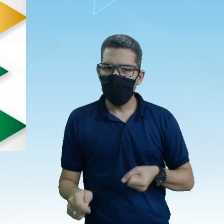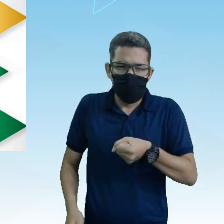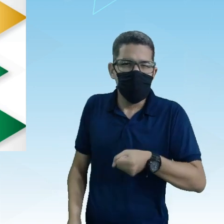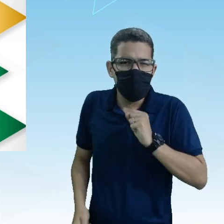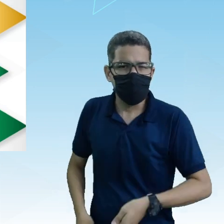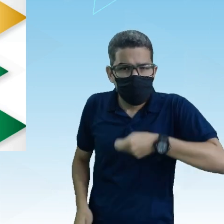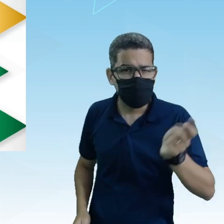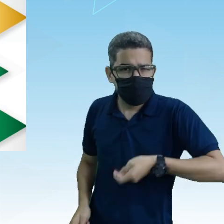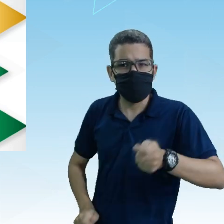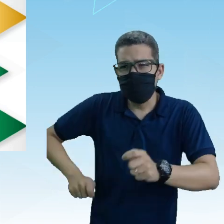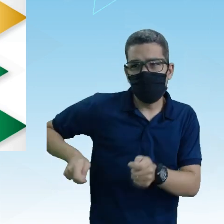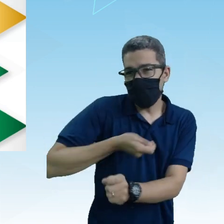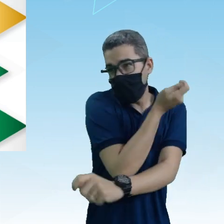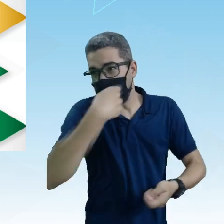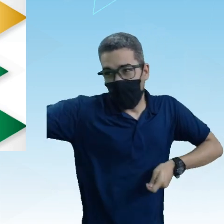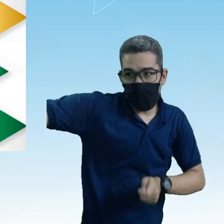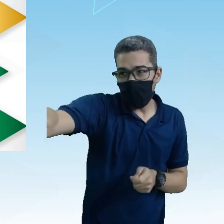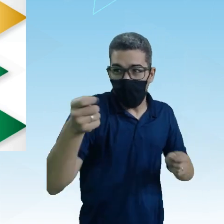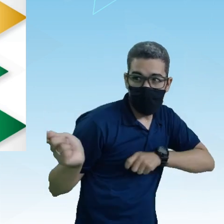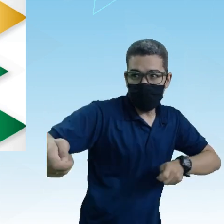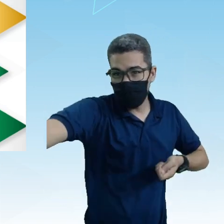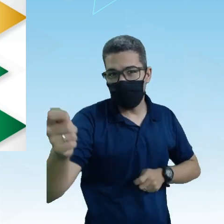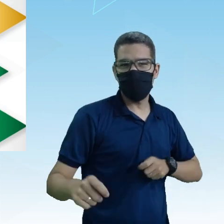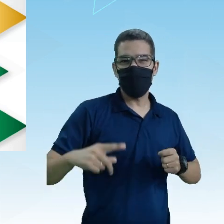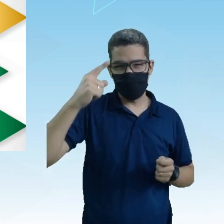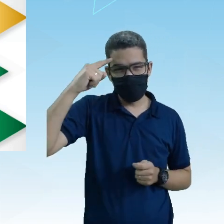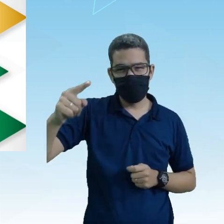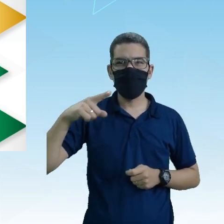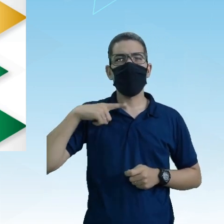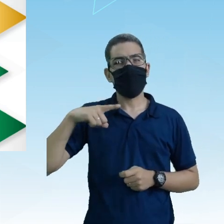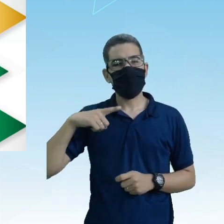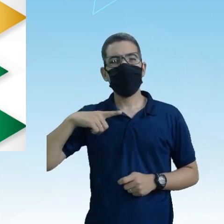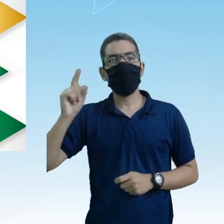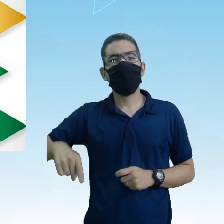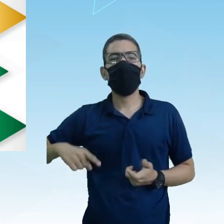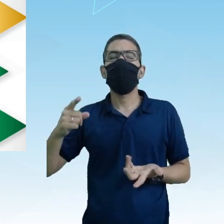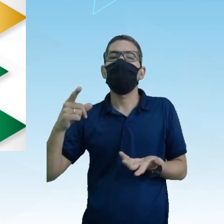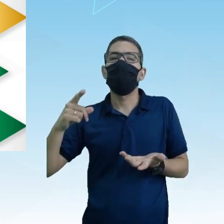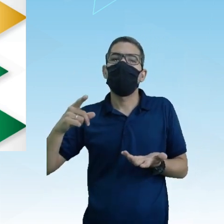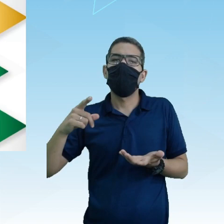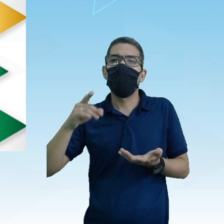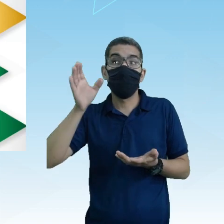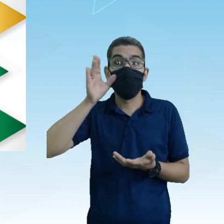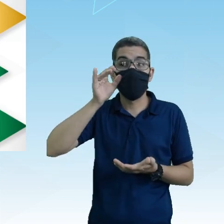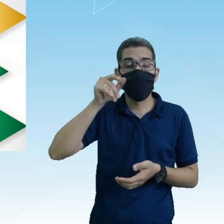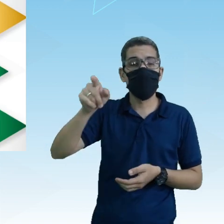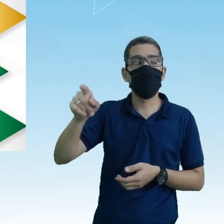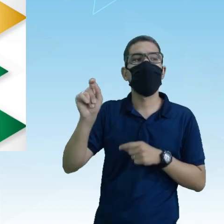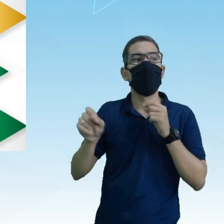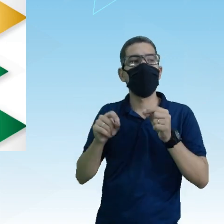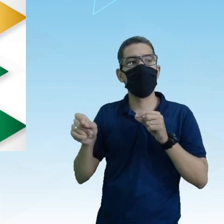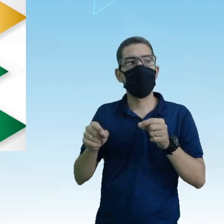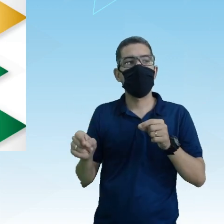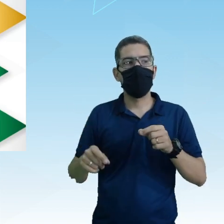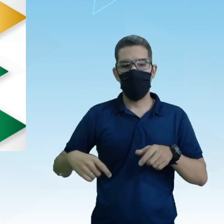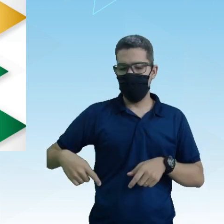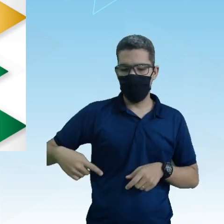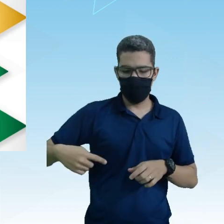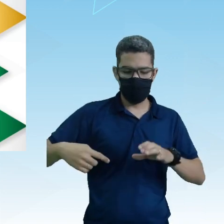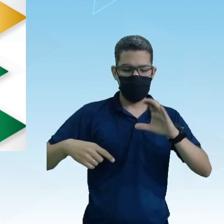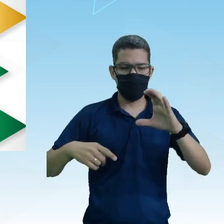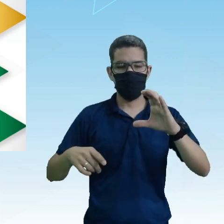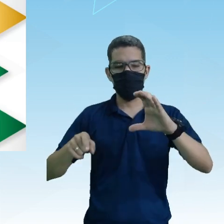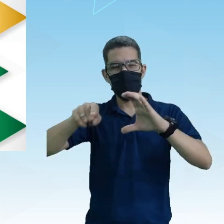eles descobriram nessas carroças que tinham alguma coisa bem interessante, tá? Que era a divisão dos raios da